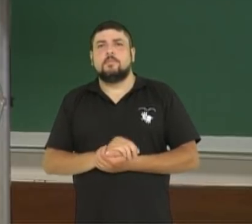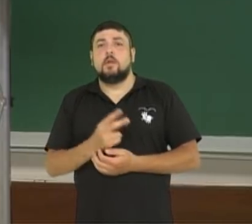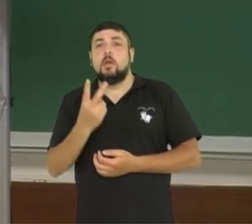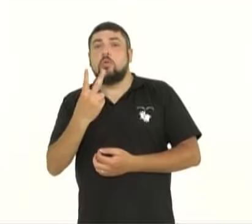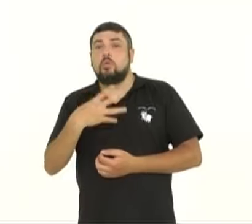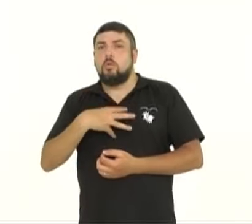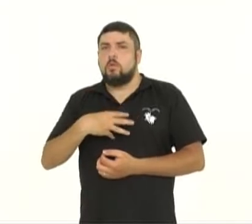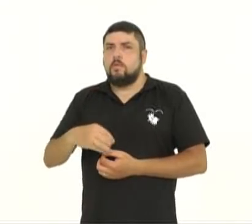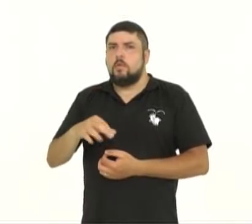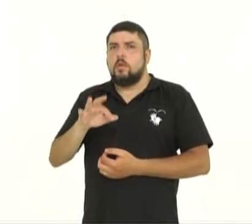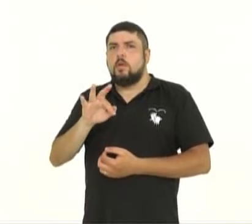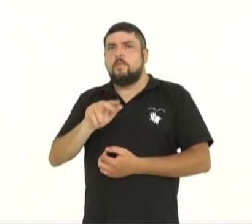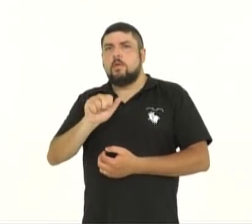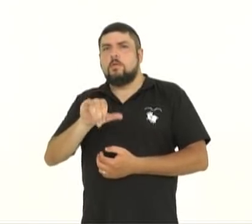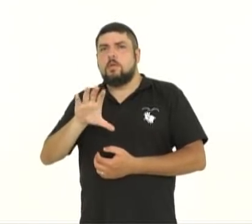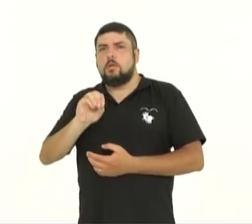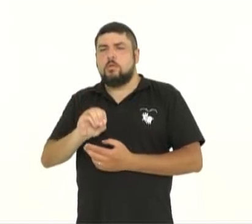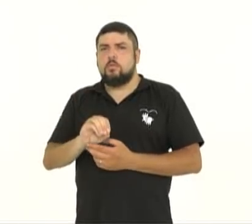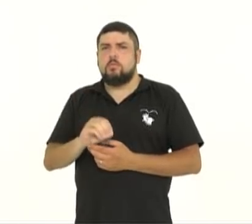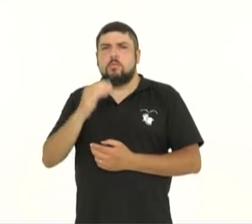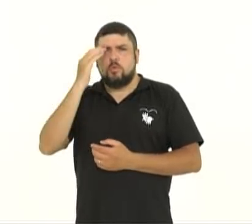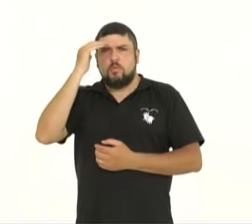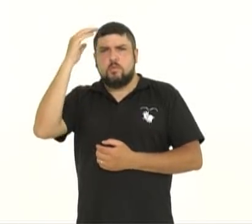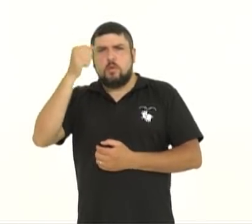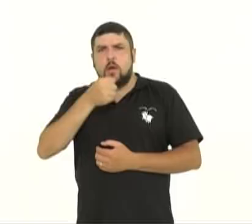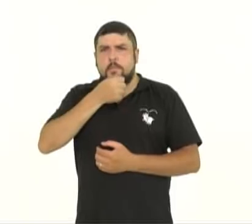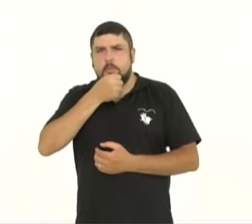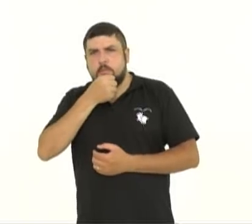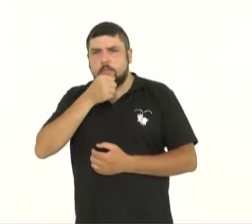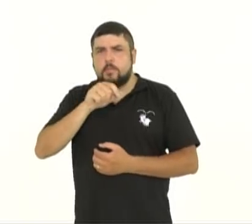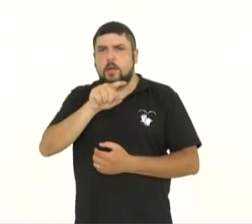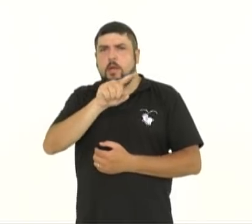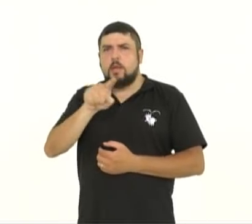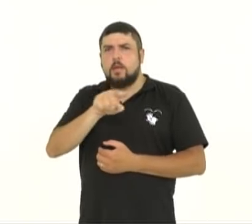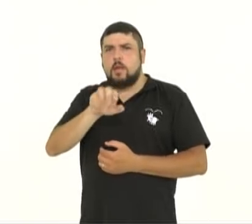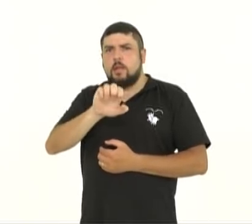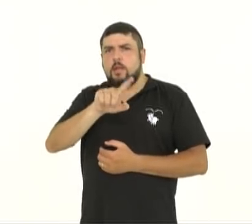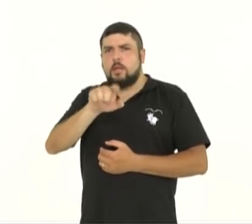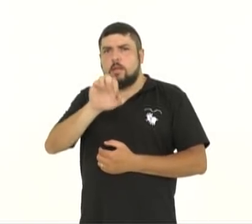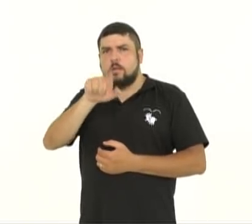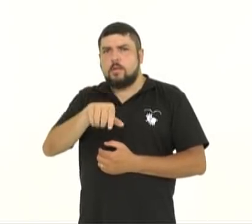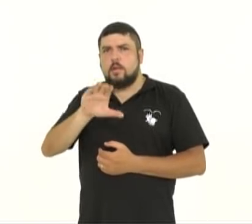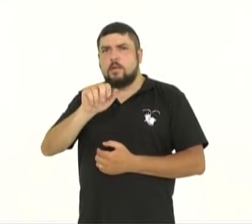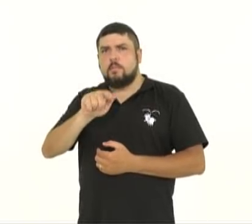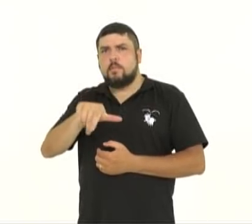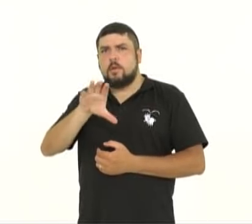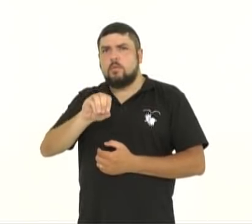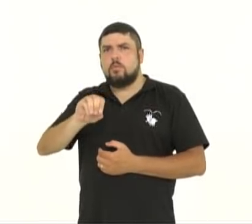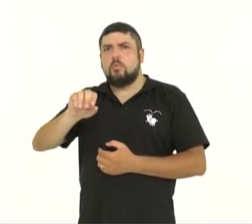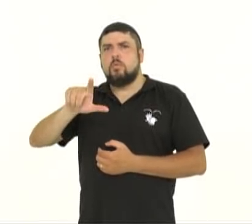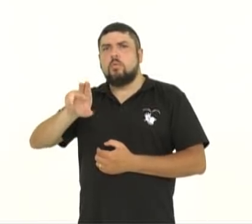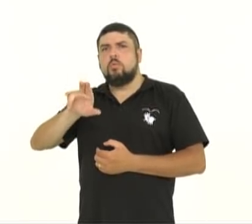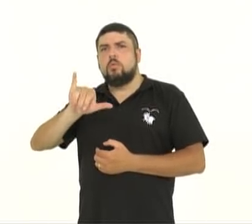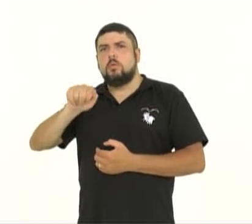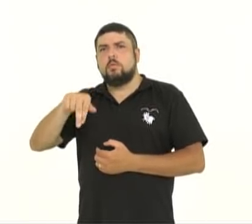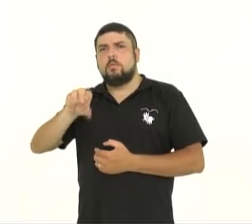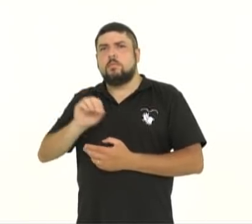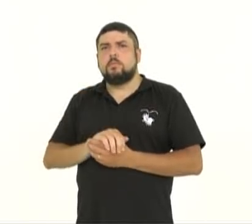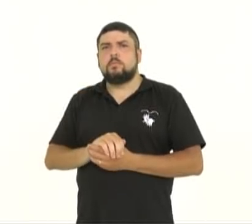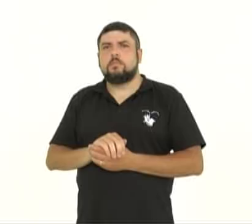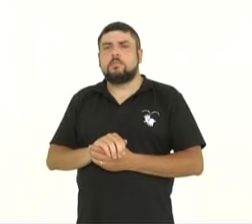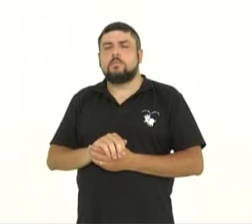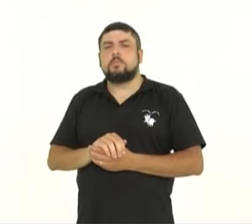Então a gente tem aqui a história de Zezé de Camargo e Luciano, que é uma dupla famosa, né, vocês devem conhecer. E foi